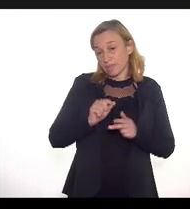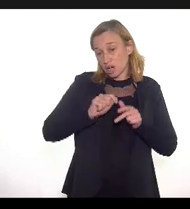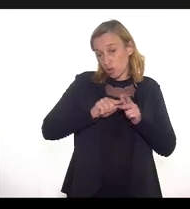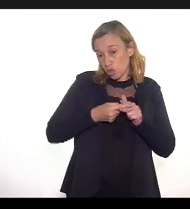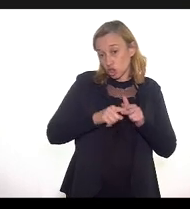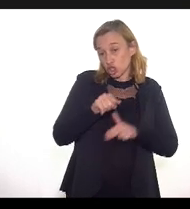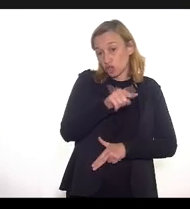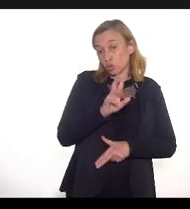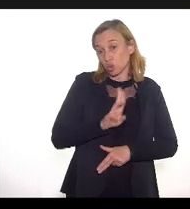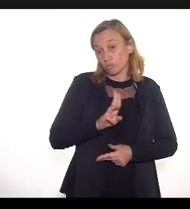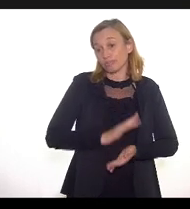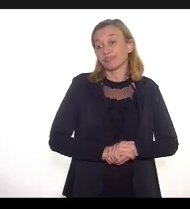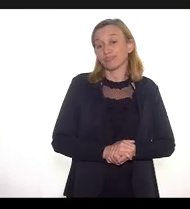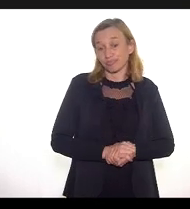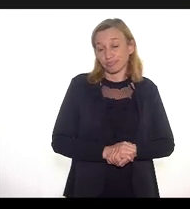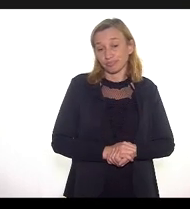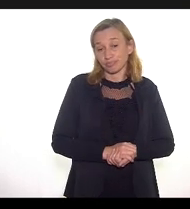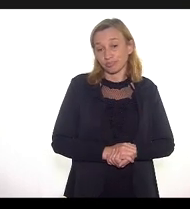favor.